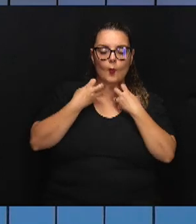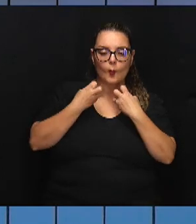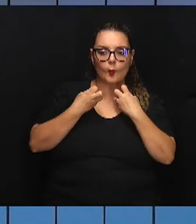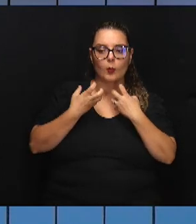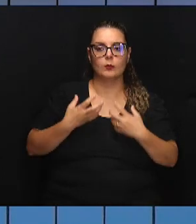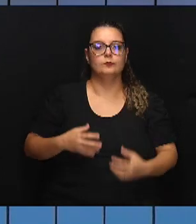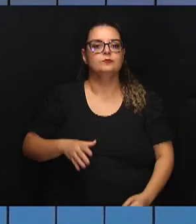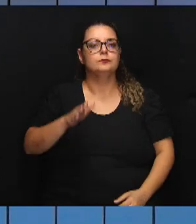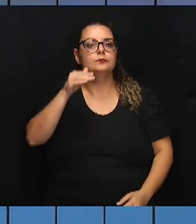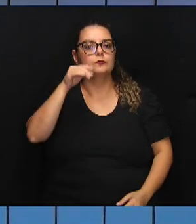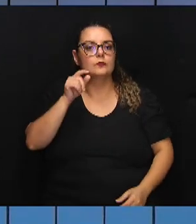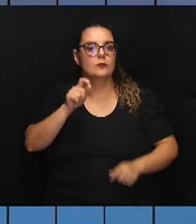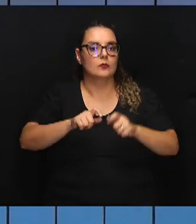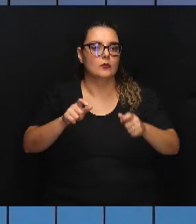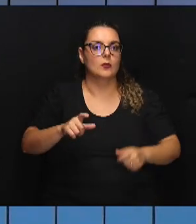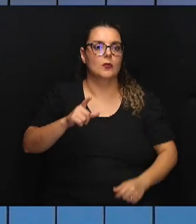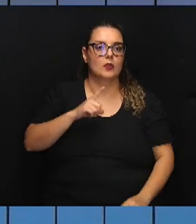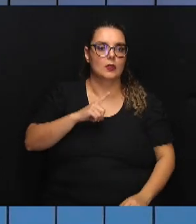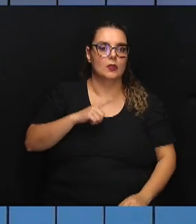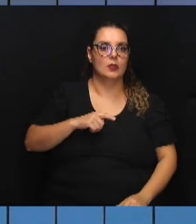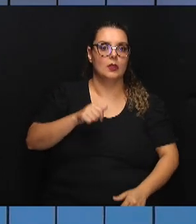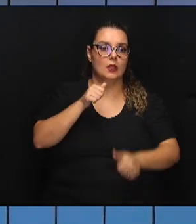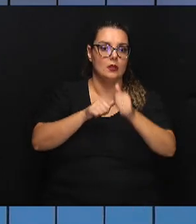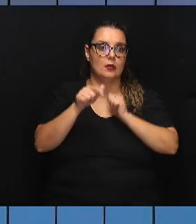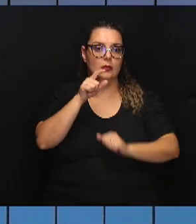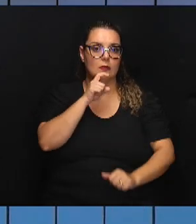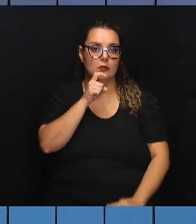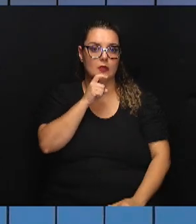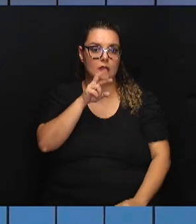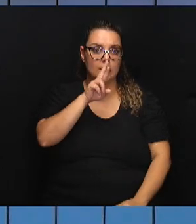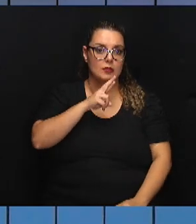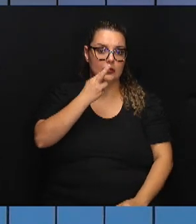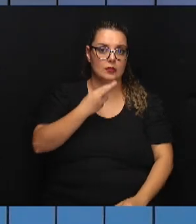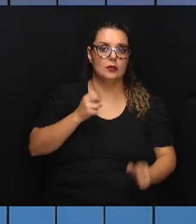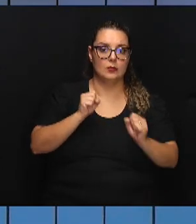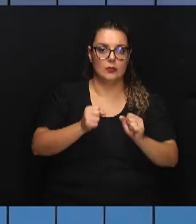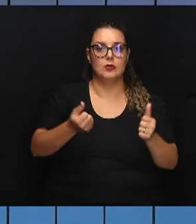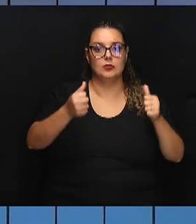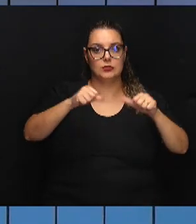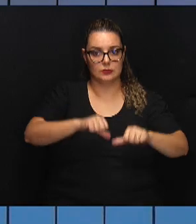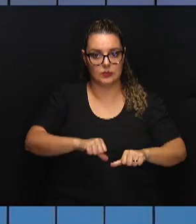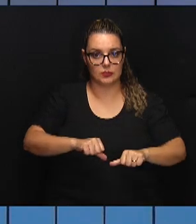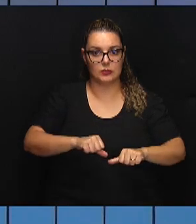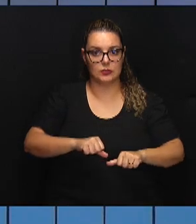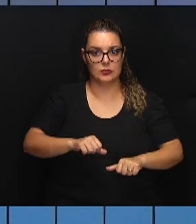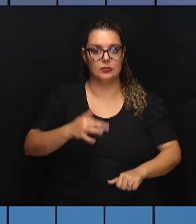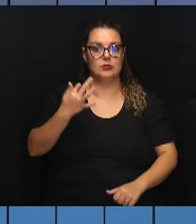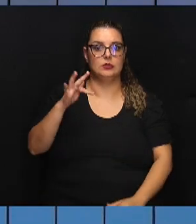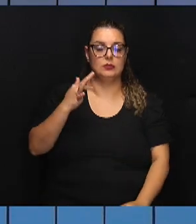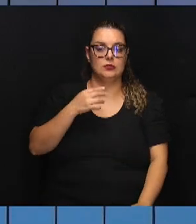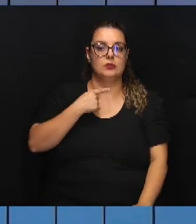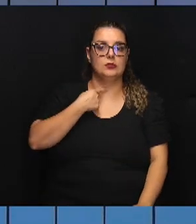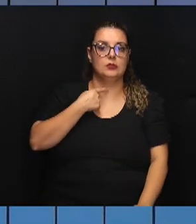muitas pessoas têm é se as bebidas geladas e sorvetes podem piorar o quadro de dor de garganta. Isso é verdade ou é mito?